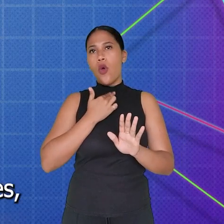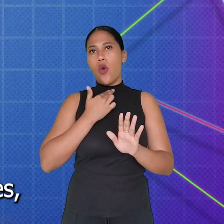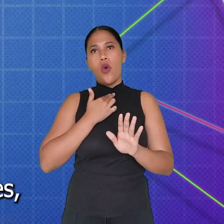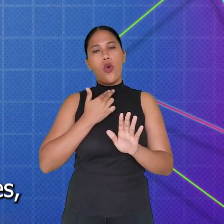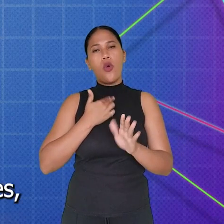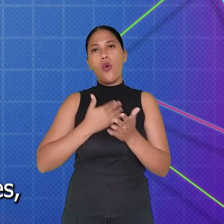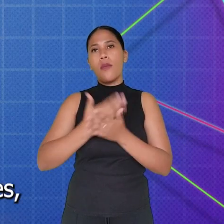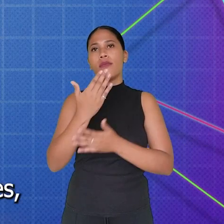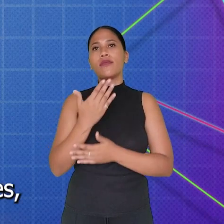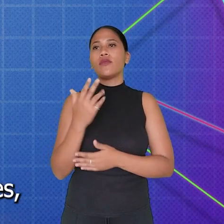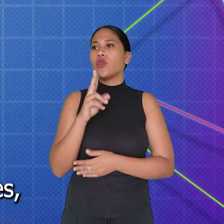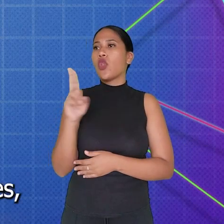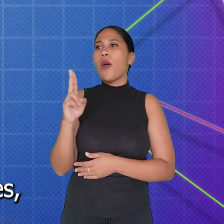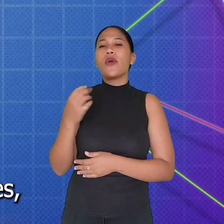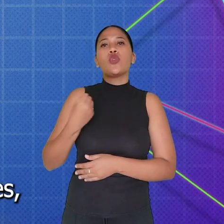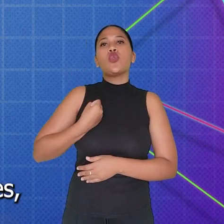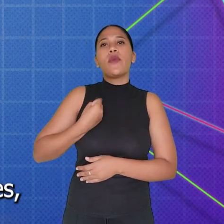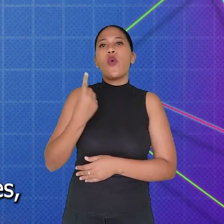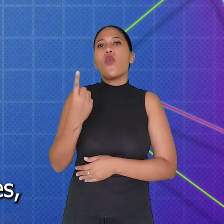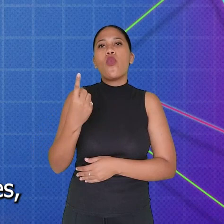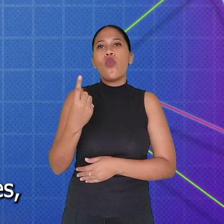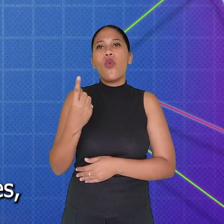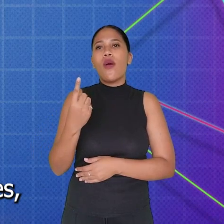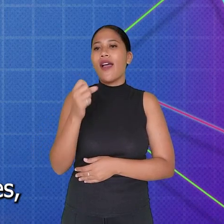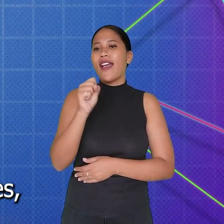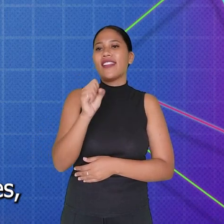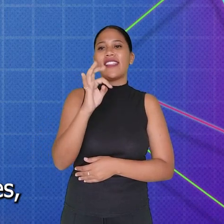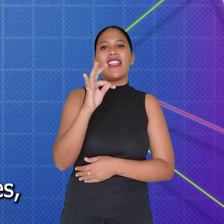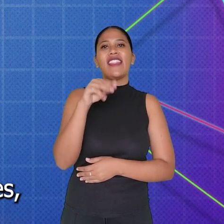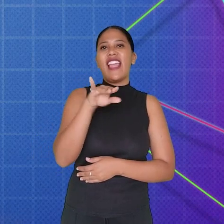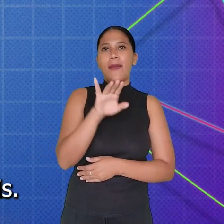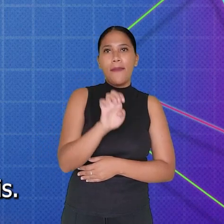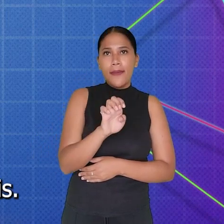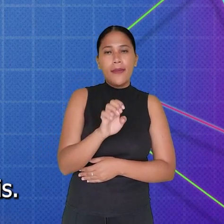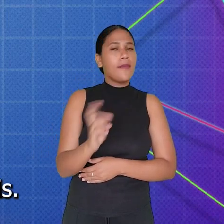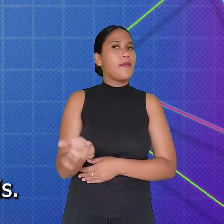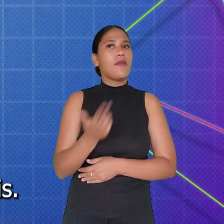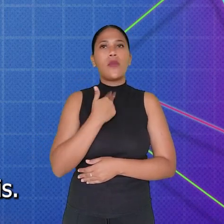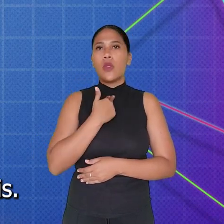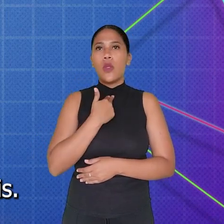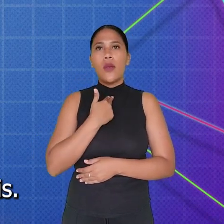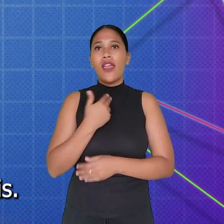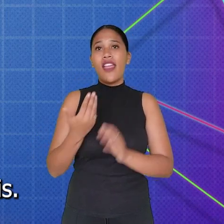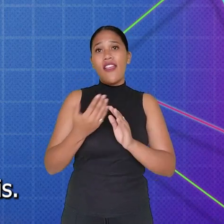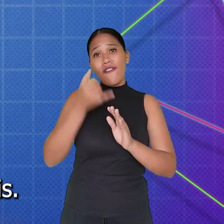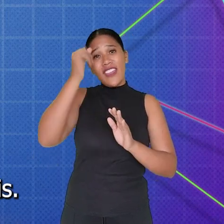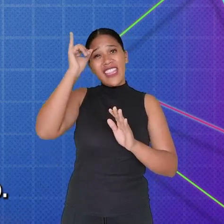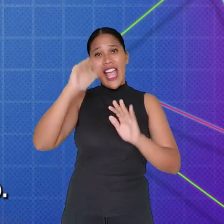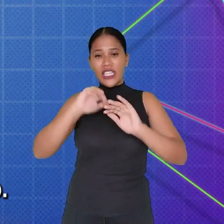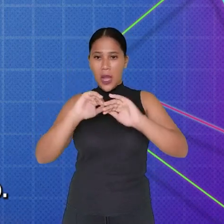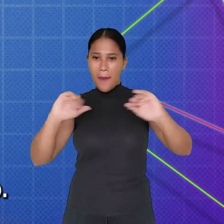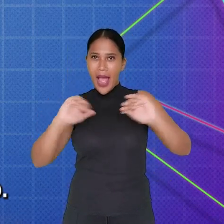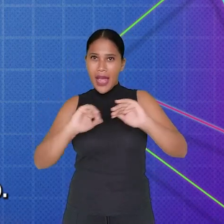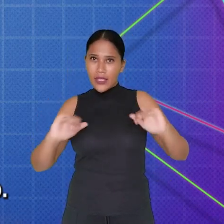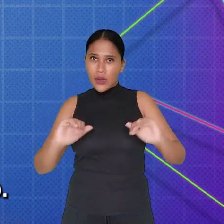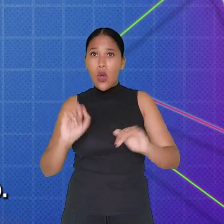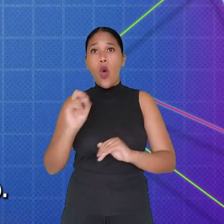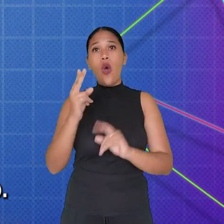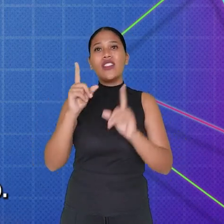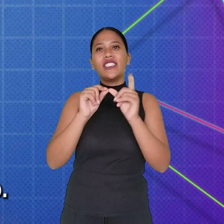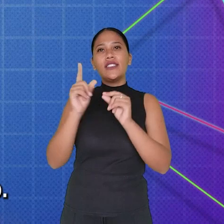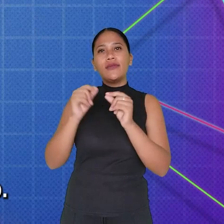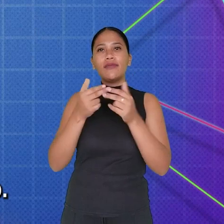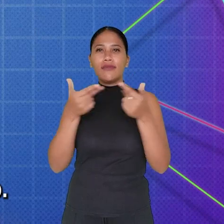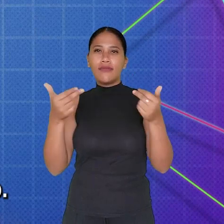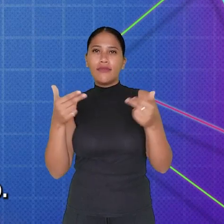stname. É importante evitar espaços ou caracteres especiais, exceto sublinhado, em nome das variáveis. Por exemplo, ao invés